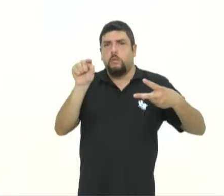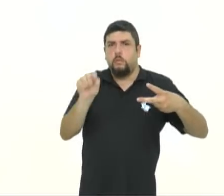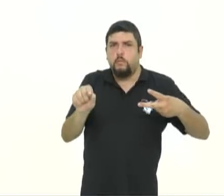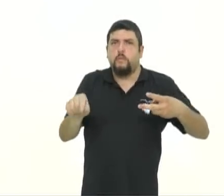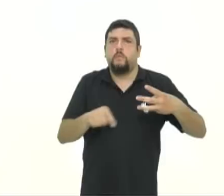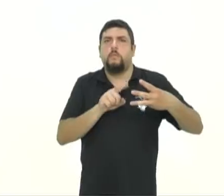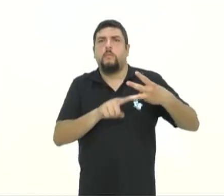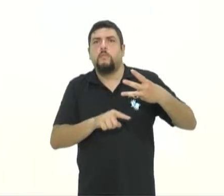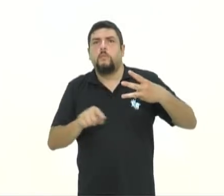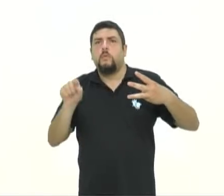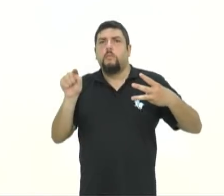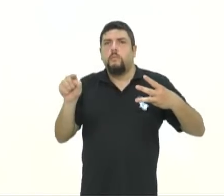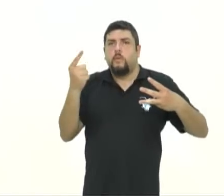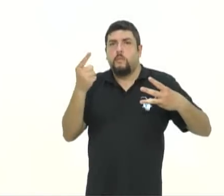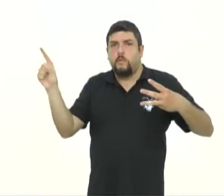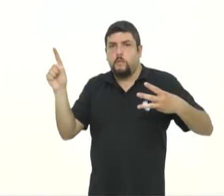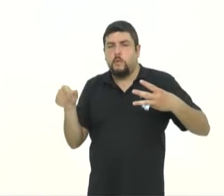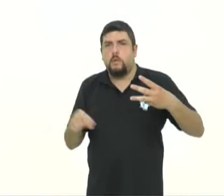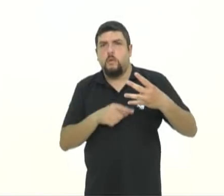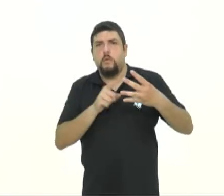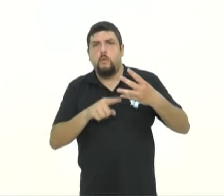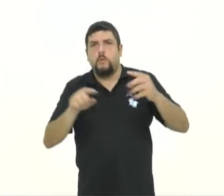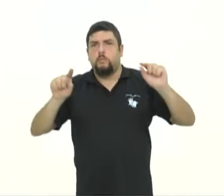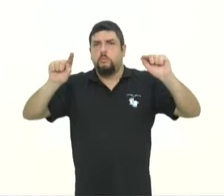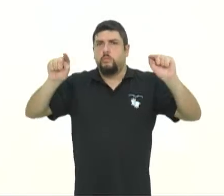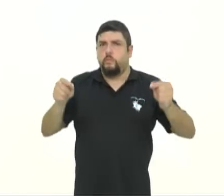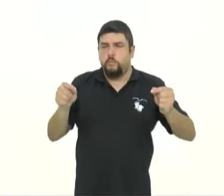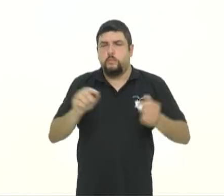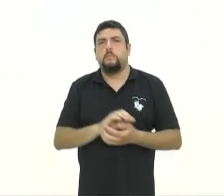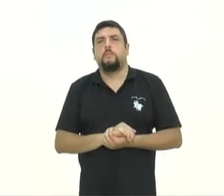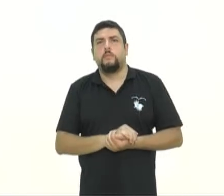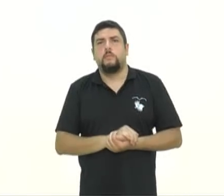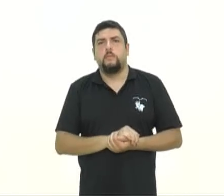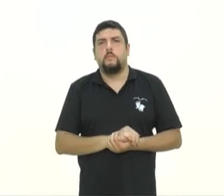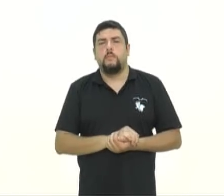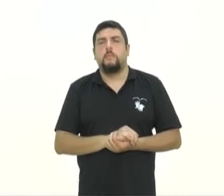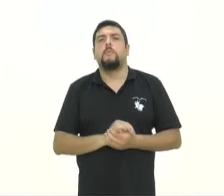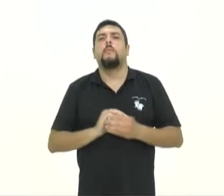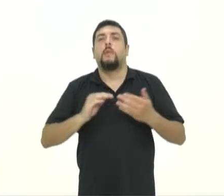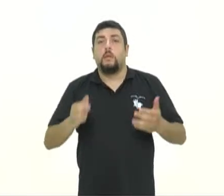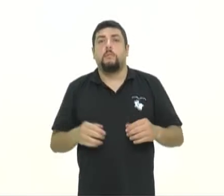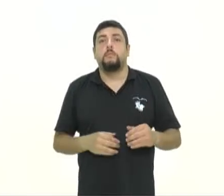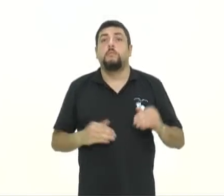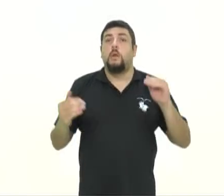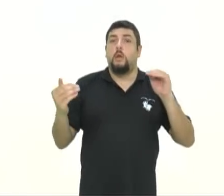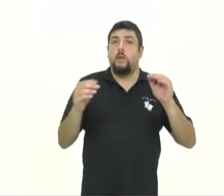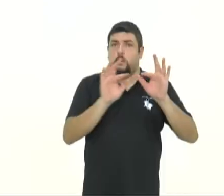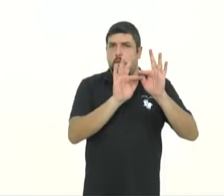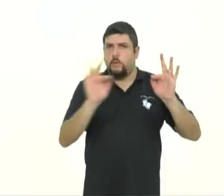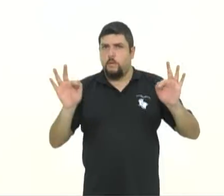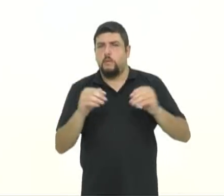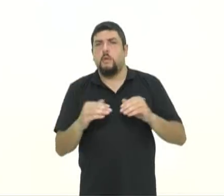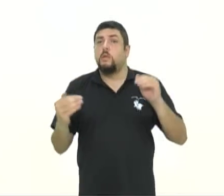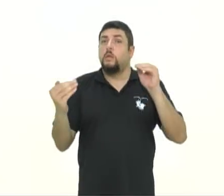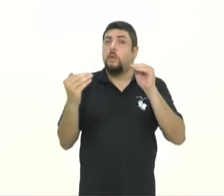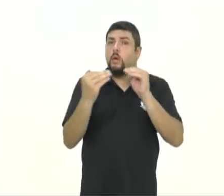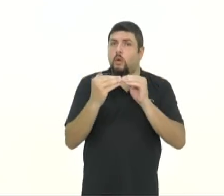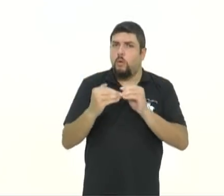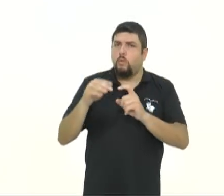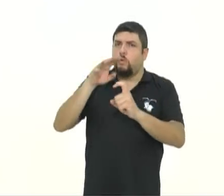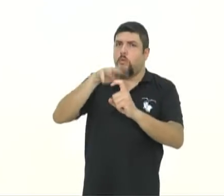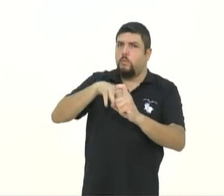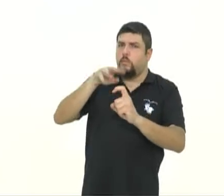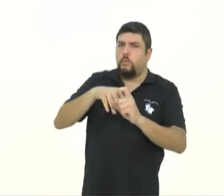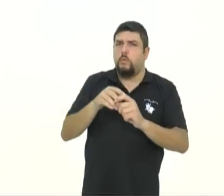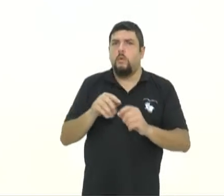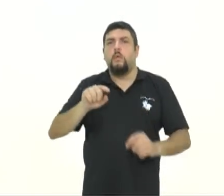parênteses, certo? Vamos retomar a primeira frase. Então, tem aqui, ó, de acordo com a mitologia grega, vírgula, Atlas